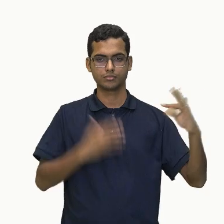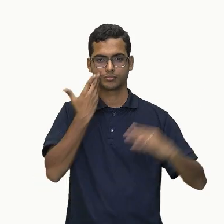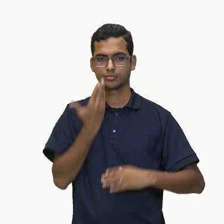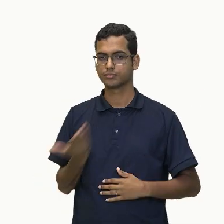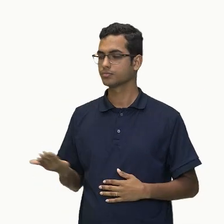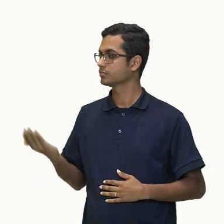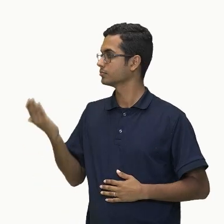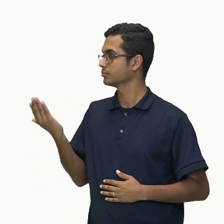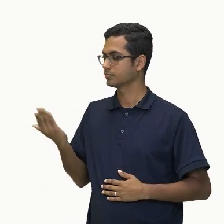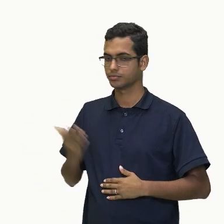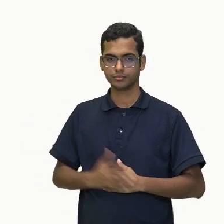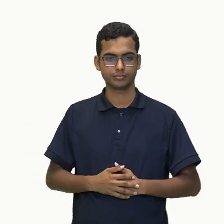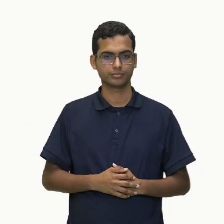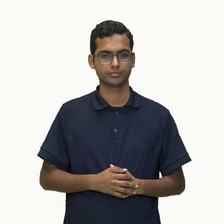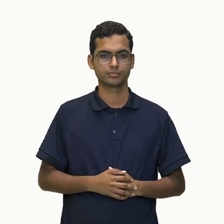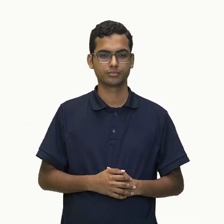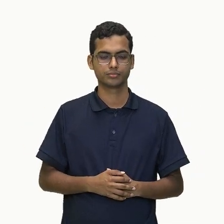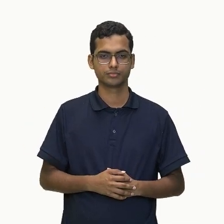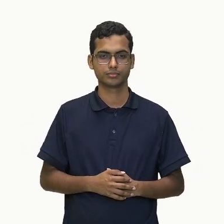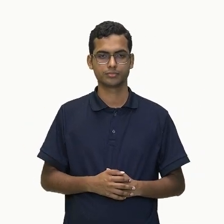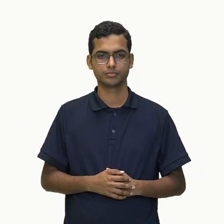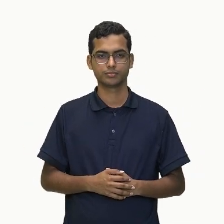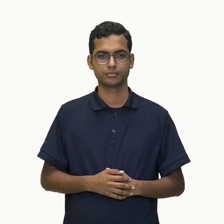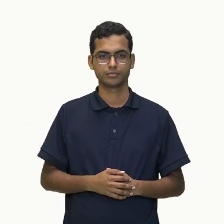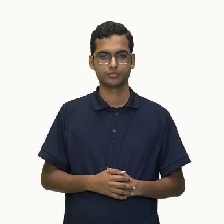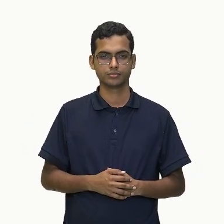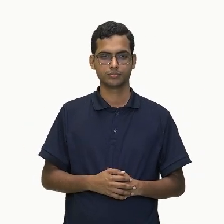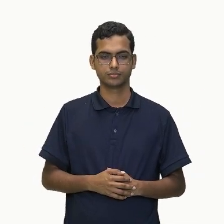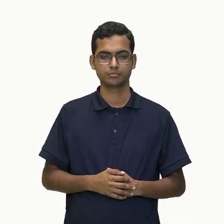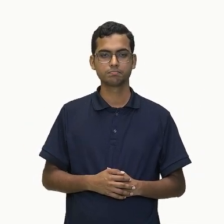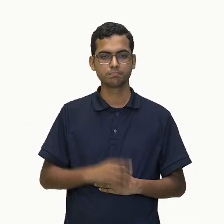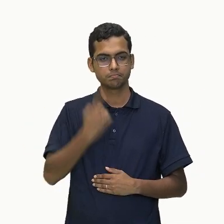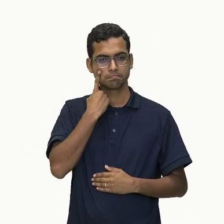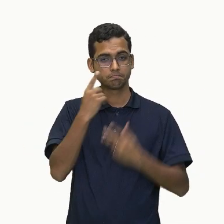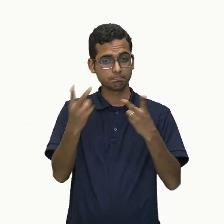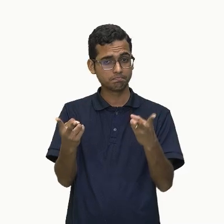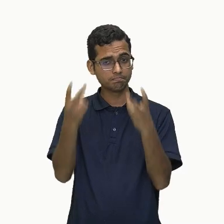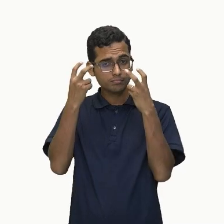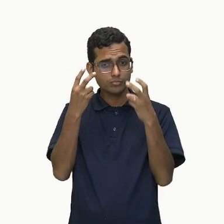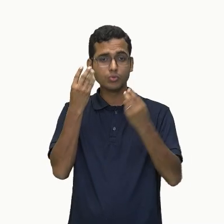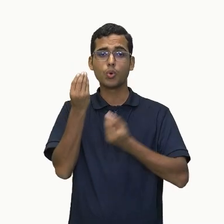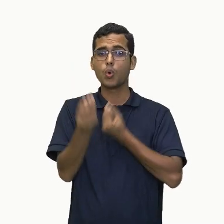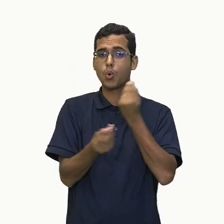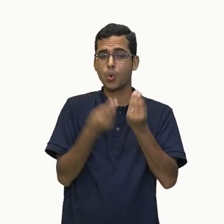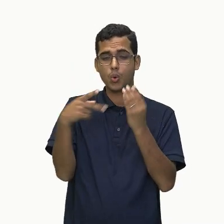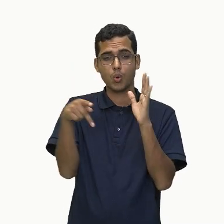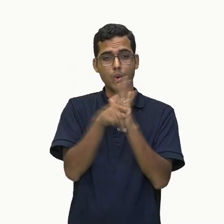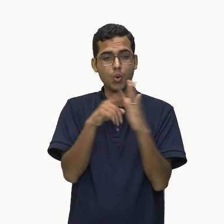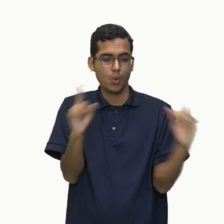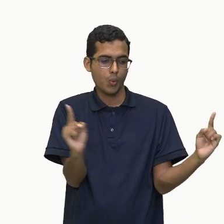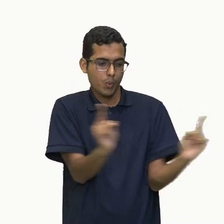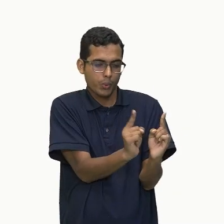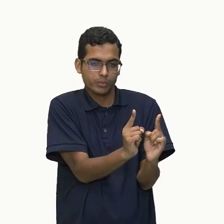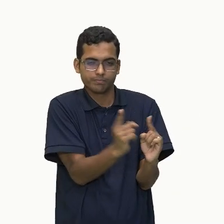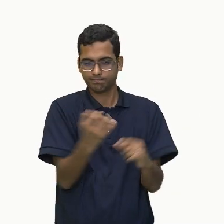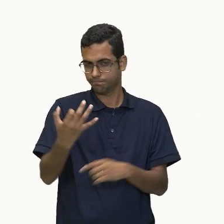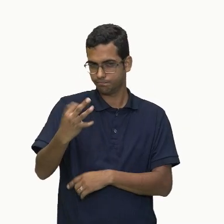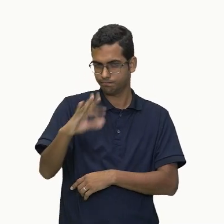Ok? Estão observando que aqui nós estamos com a forma abreviada, tá